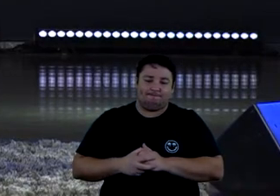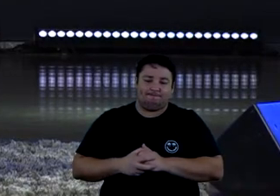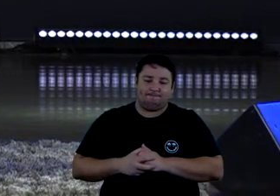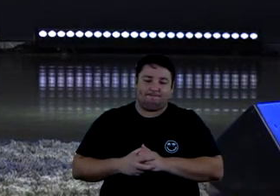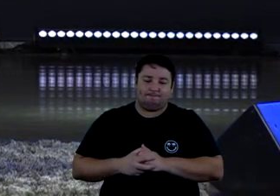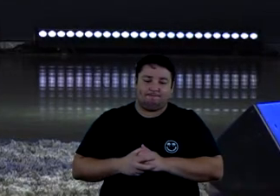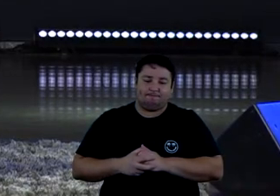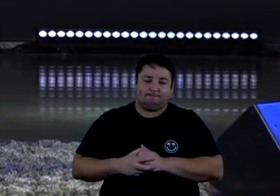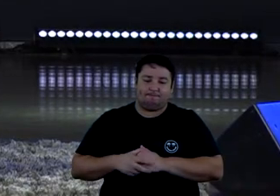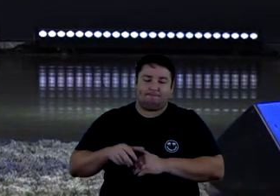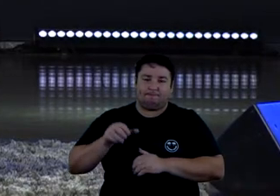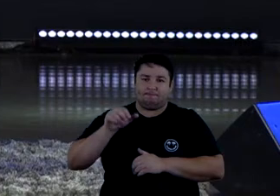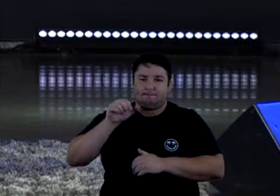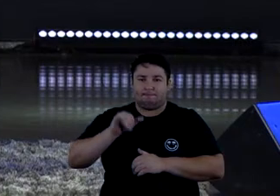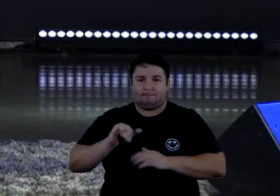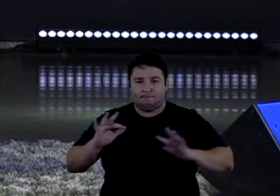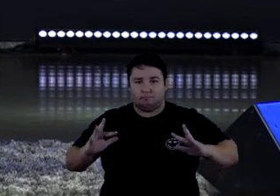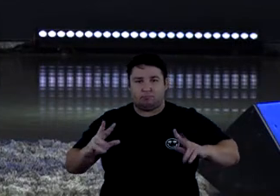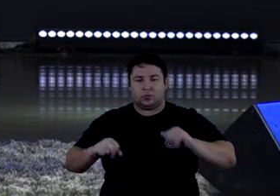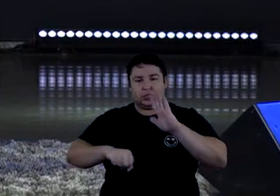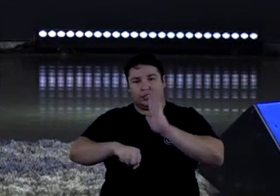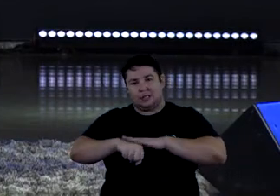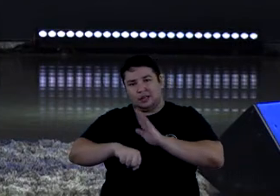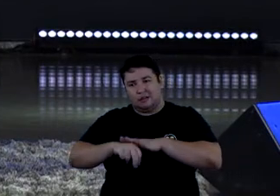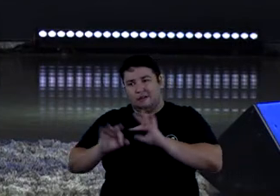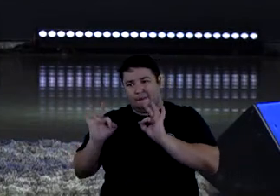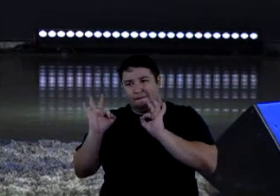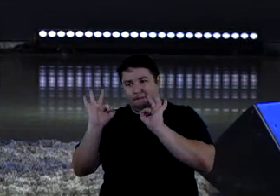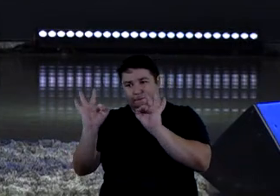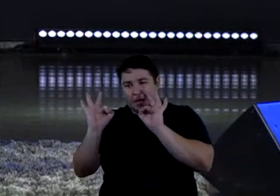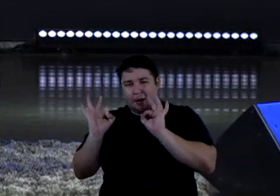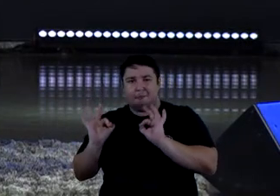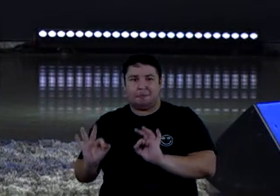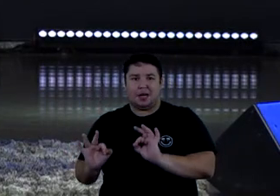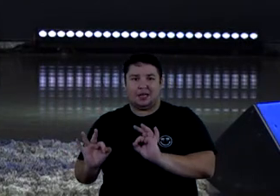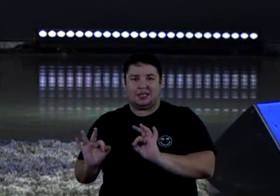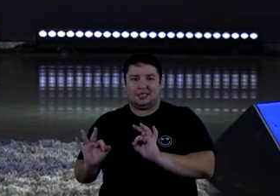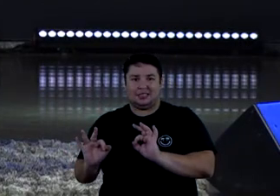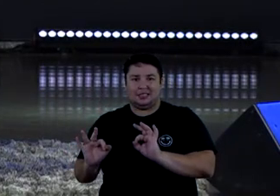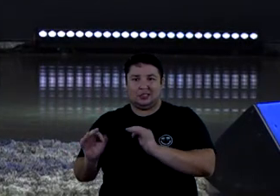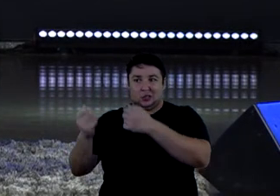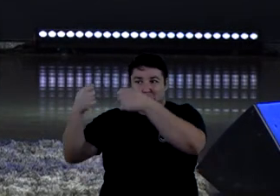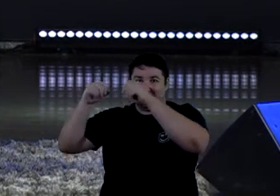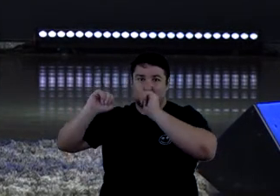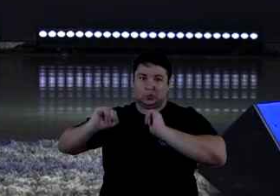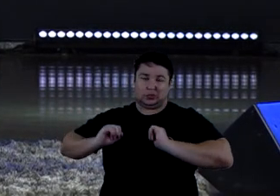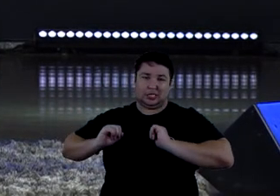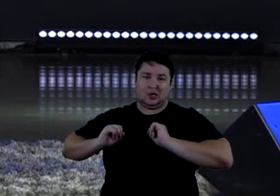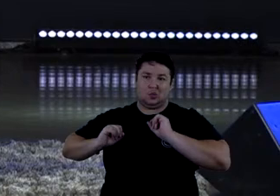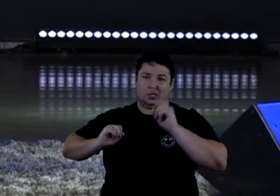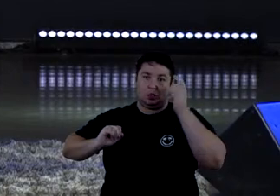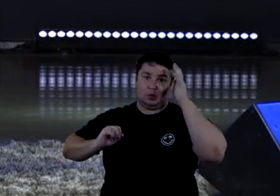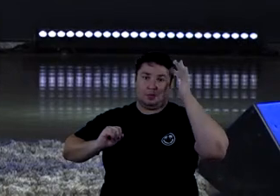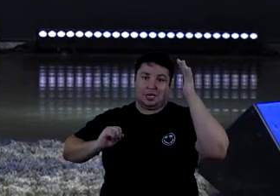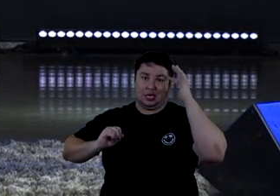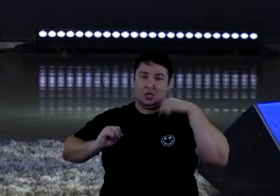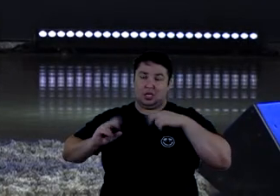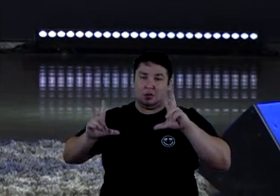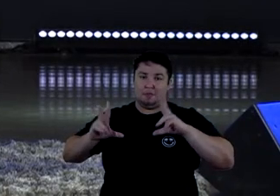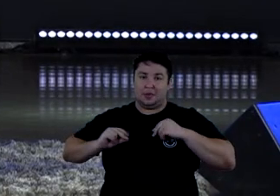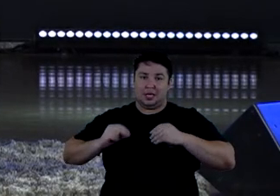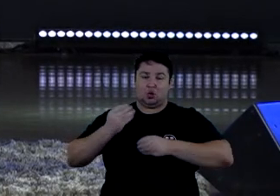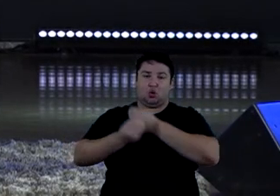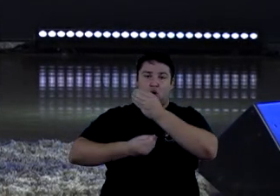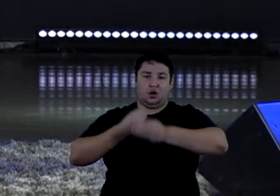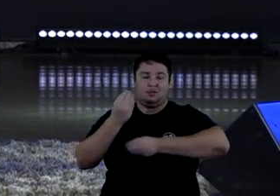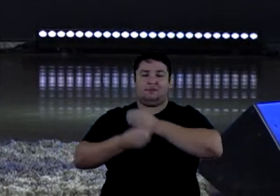E se mesmo que tudo que ele faz tão certinho não trouxer para ele a recompensa que ele acha que ele merece, como que vai